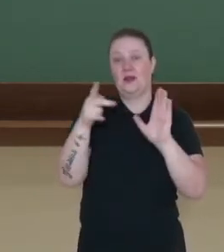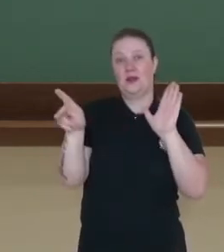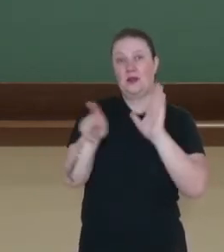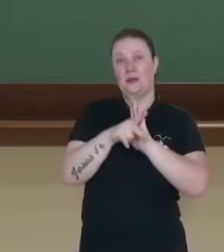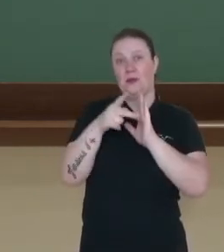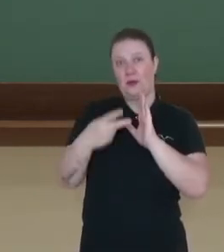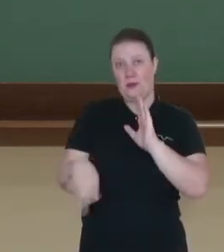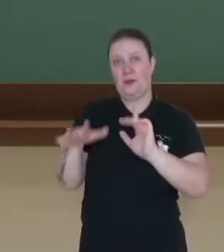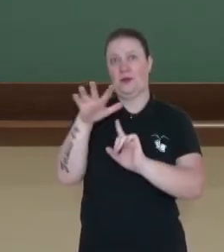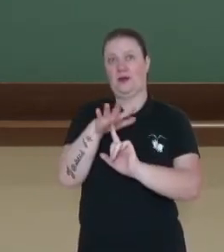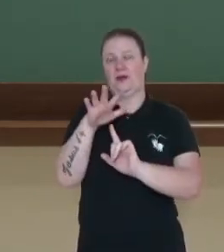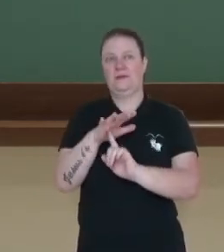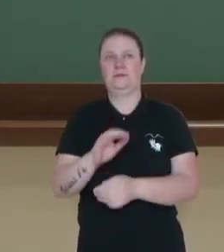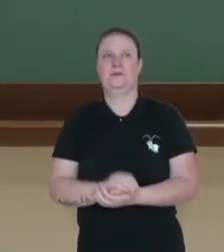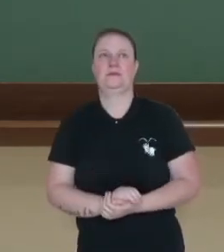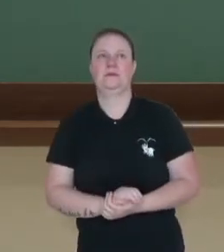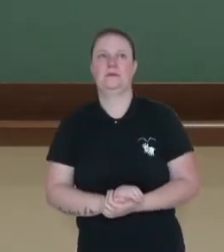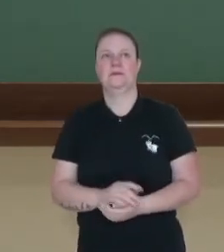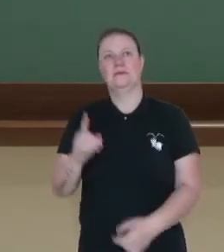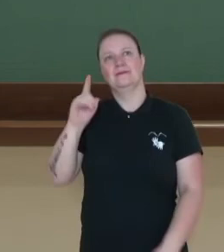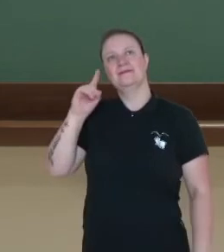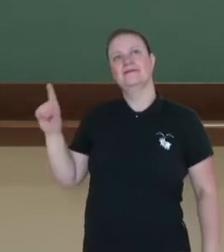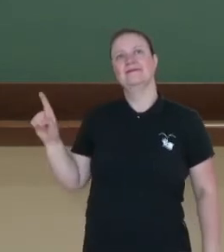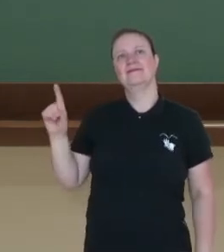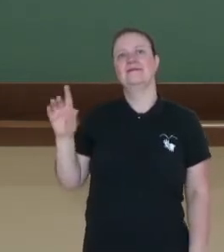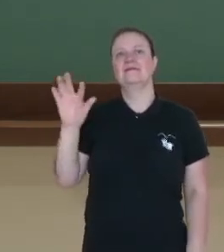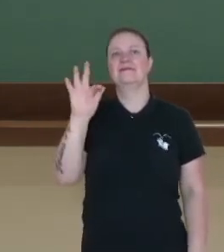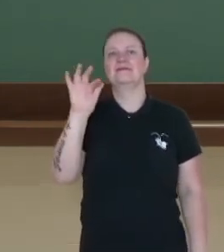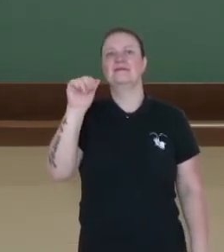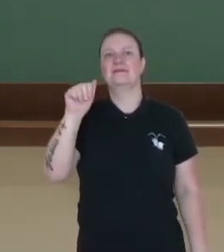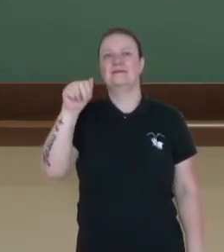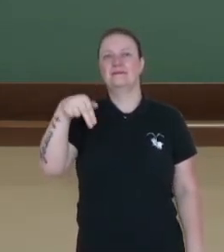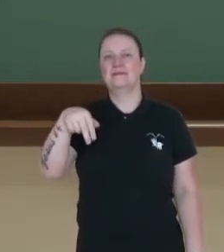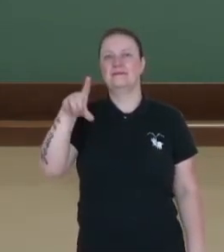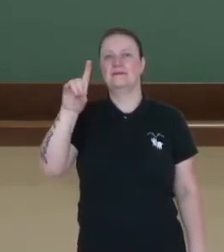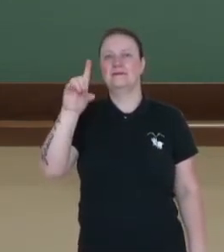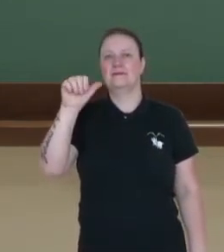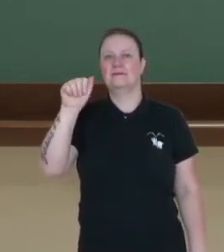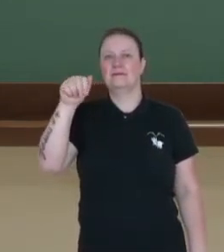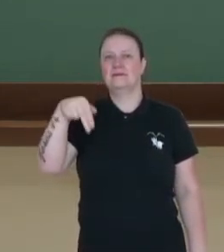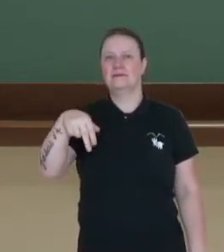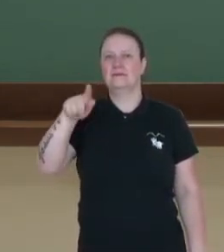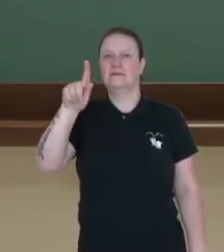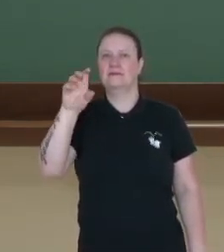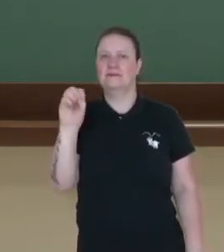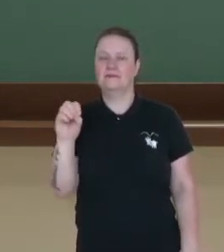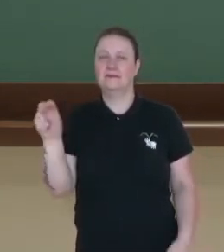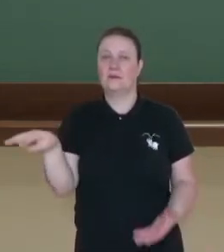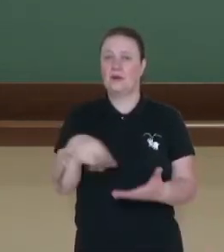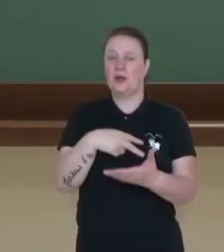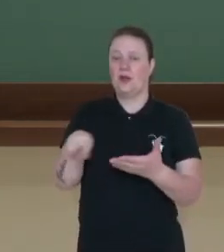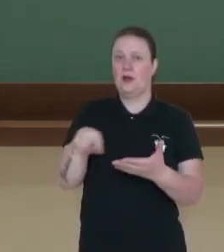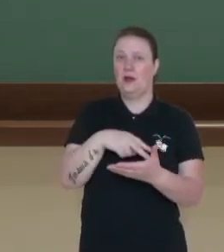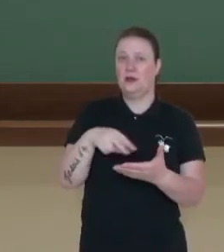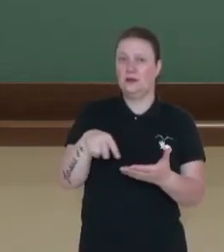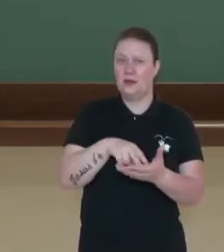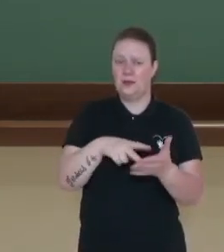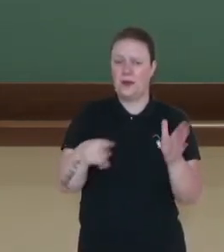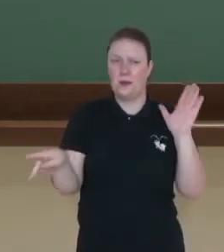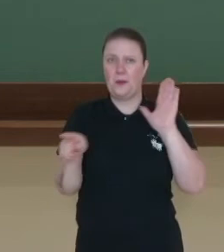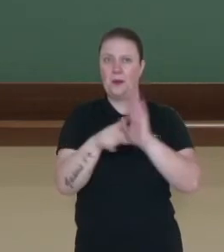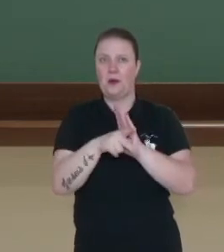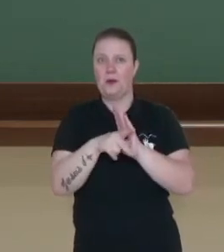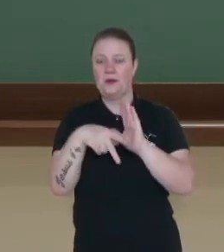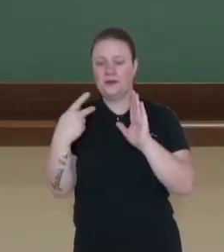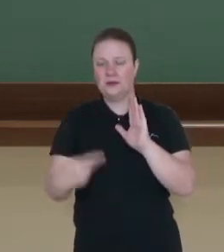né? Além do barreado, trago aqui para vocês o fandango, né? O fandango também é uma dança típica aqui do